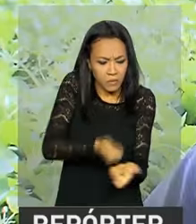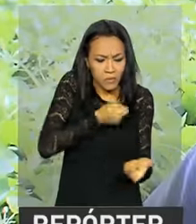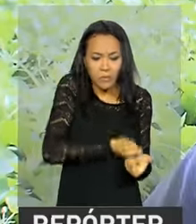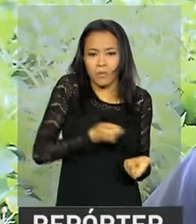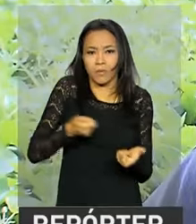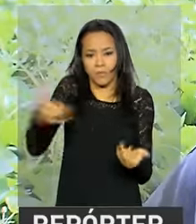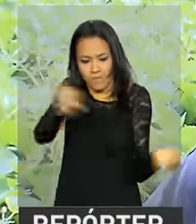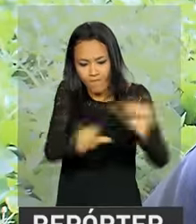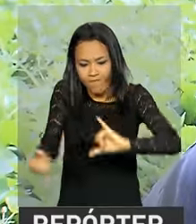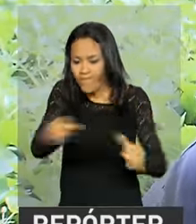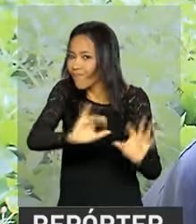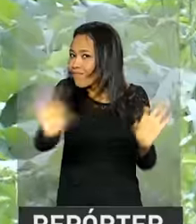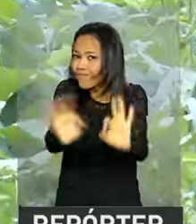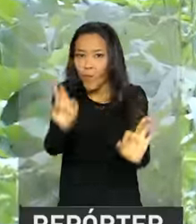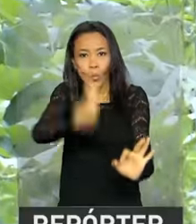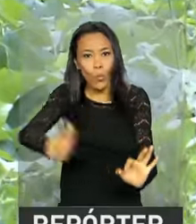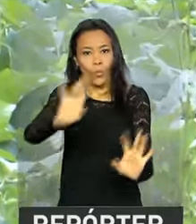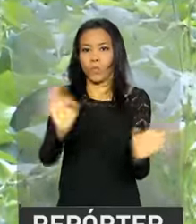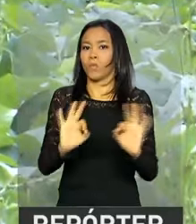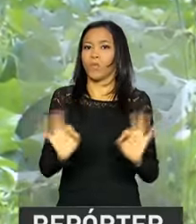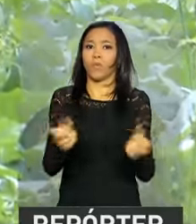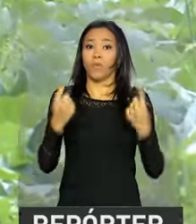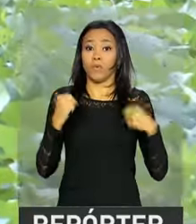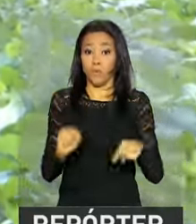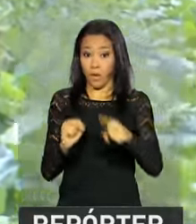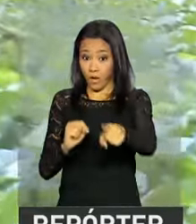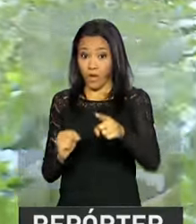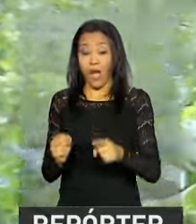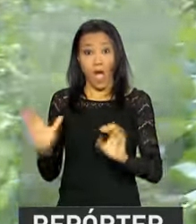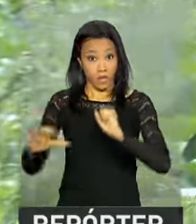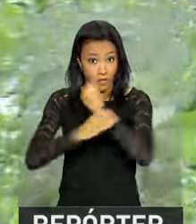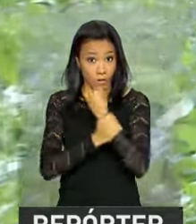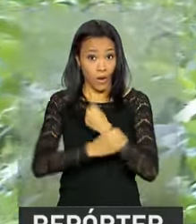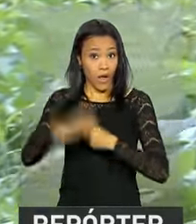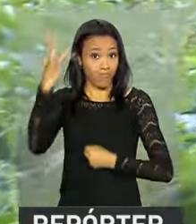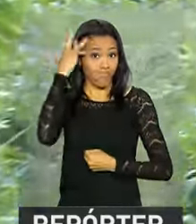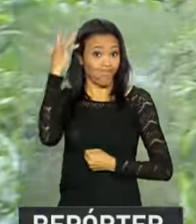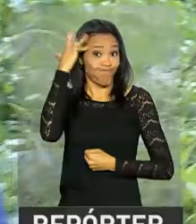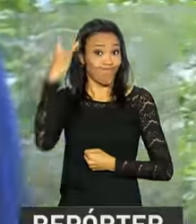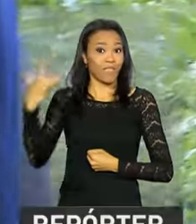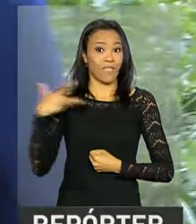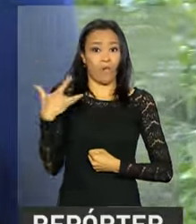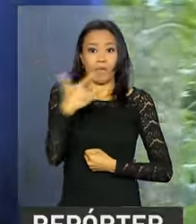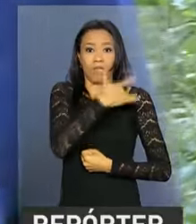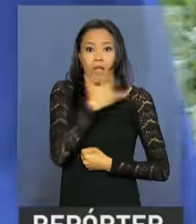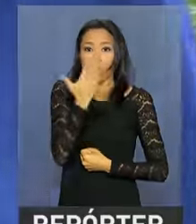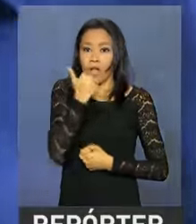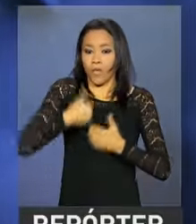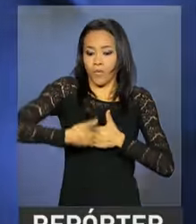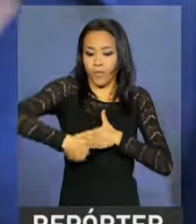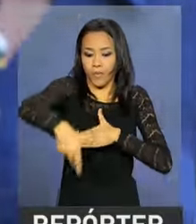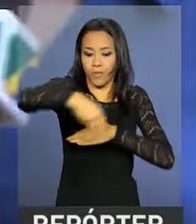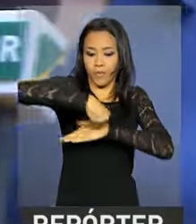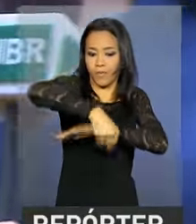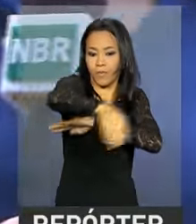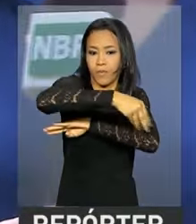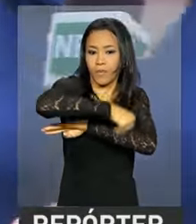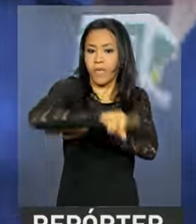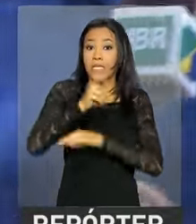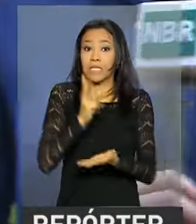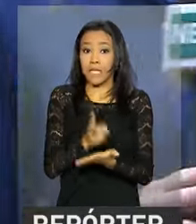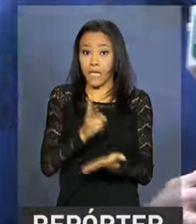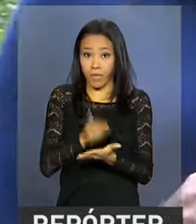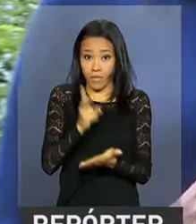mexer com todos os produtos naturais. Para garantir a qualidade dos alimentos, seu Valdir está sempre atento ao manejo da